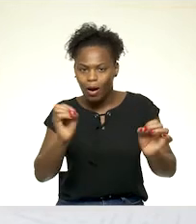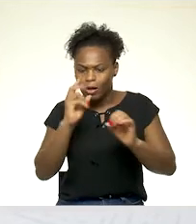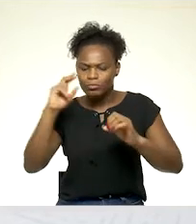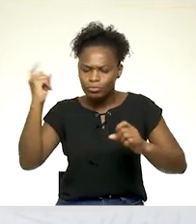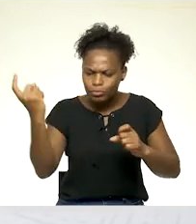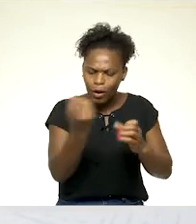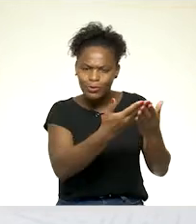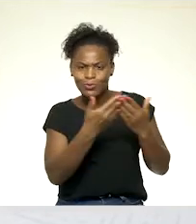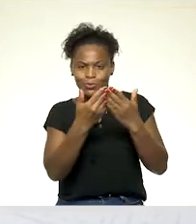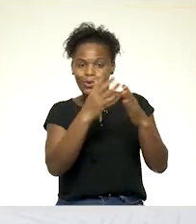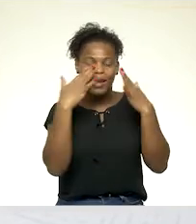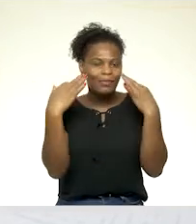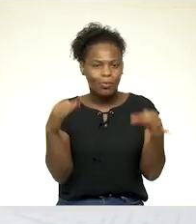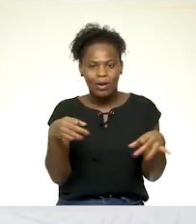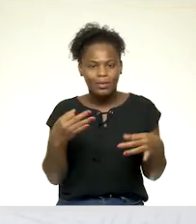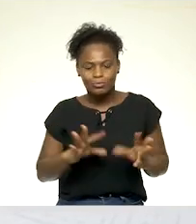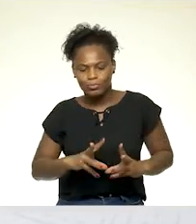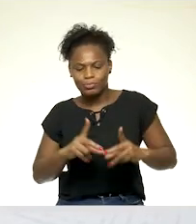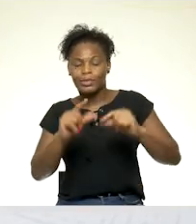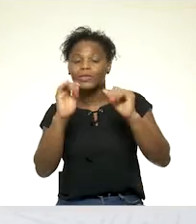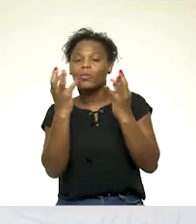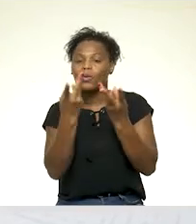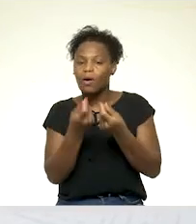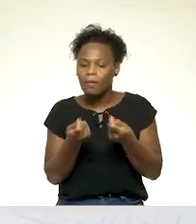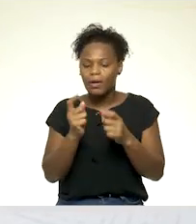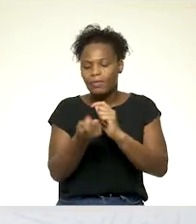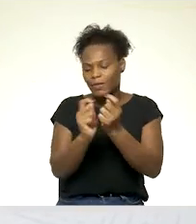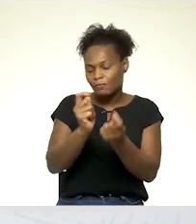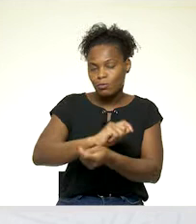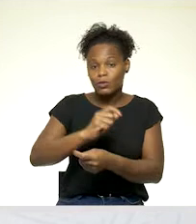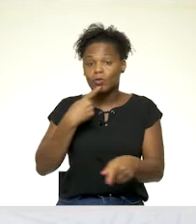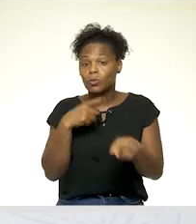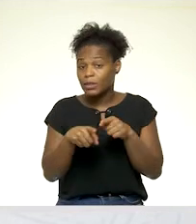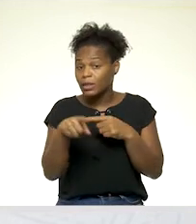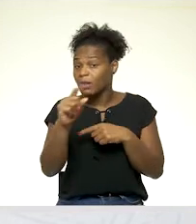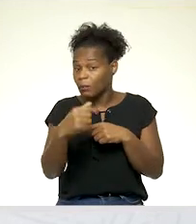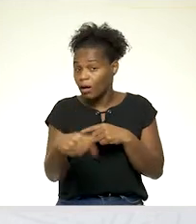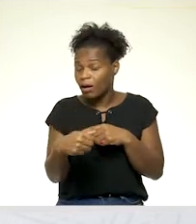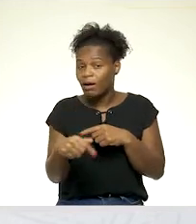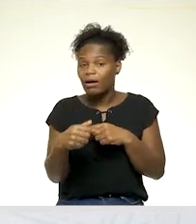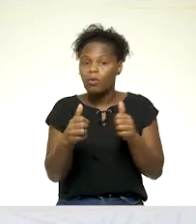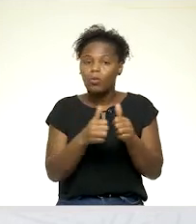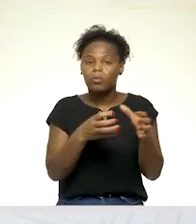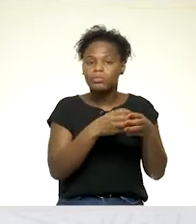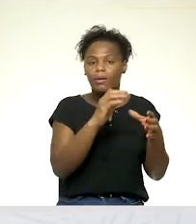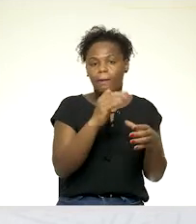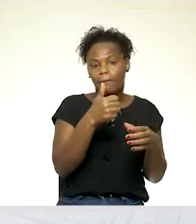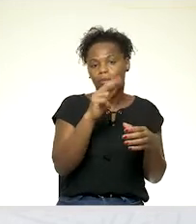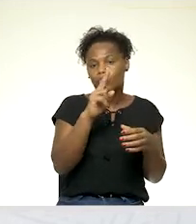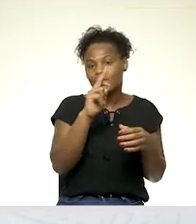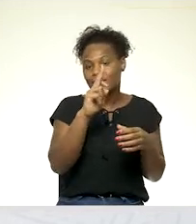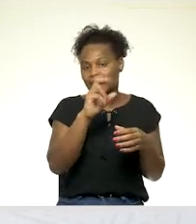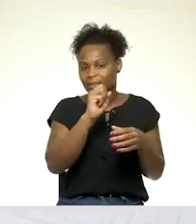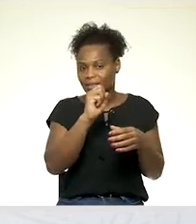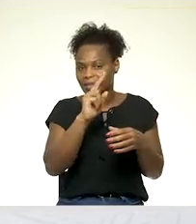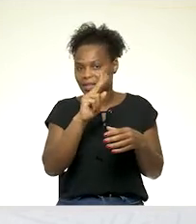estudos naturalistas, desenvolvimento econômico e transformações políticas. A burguesia descentraliza o poder